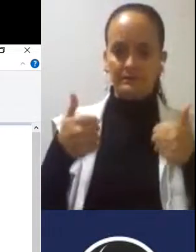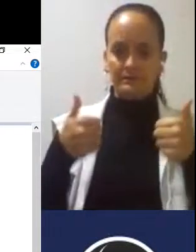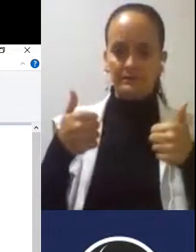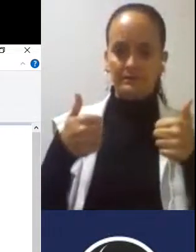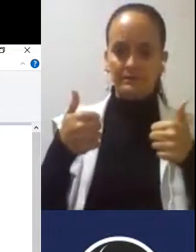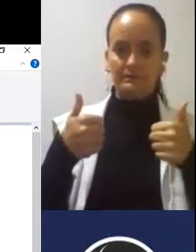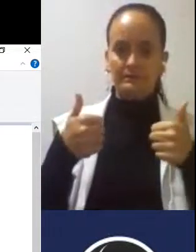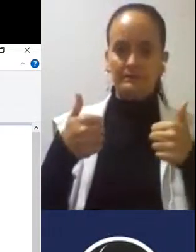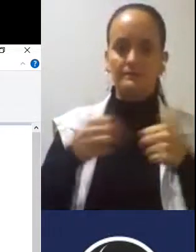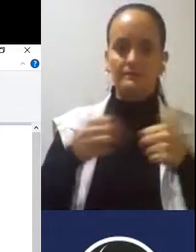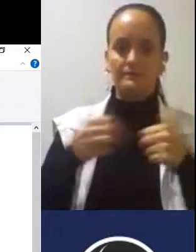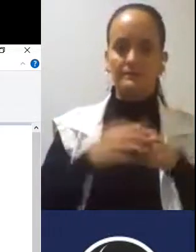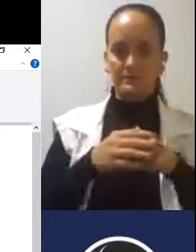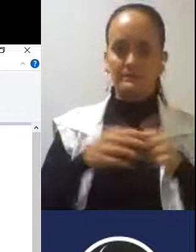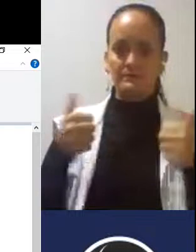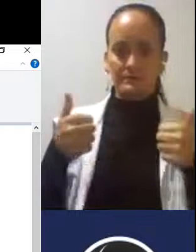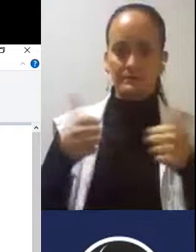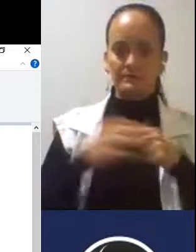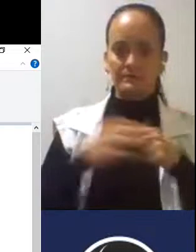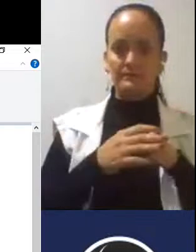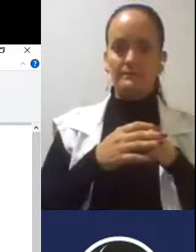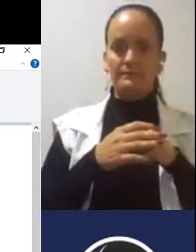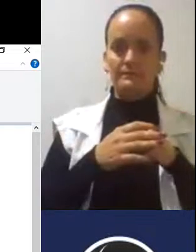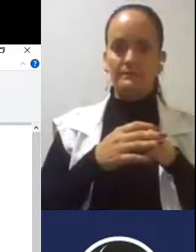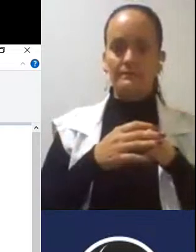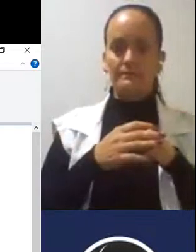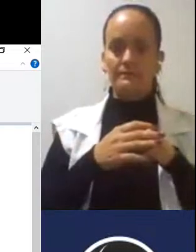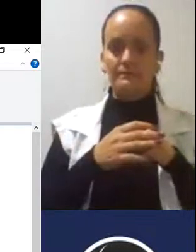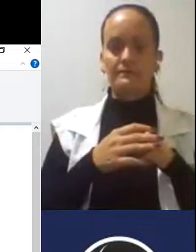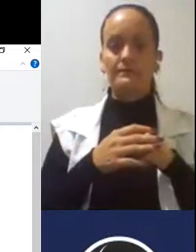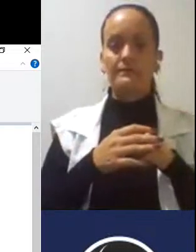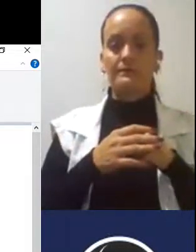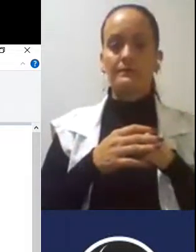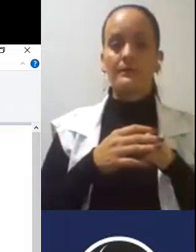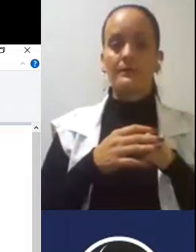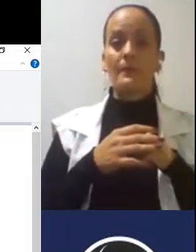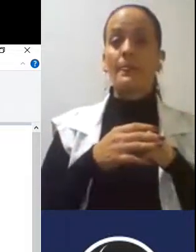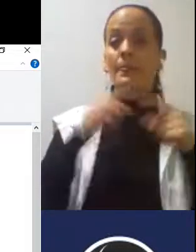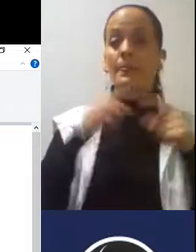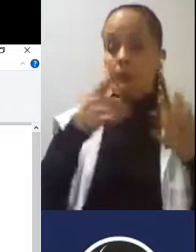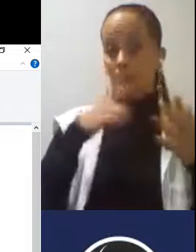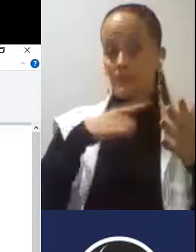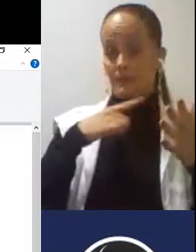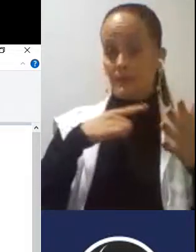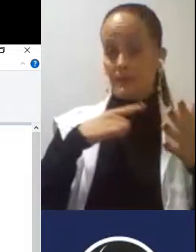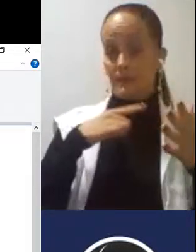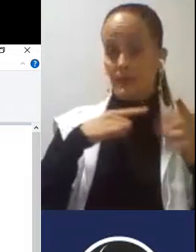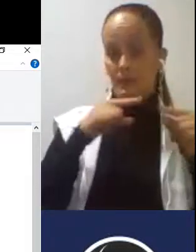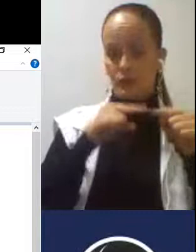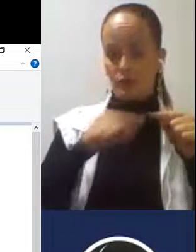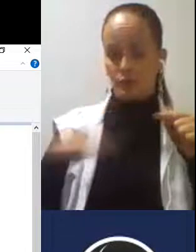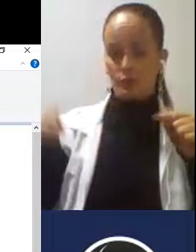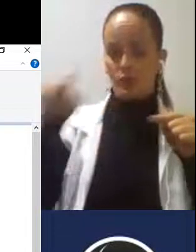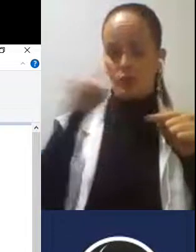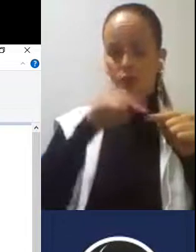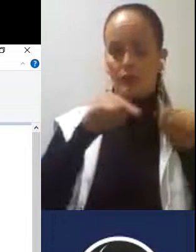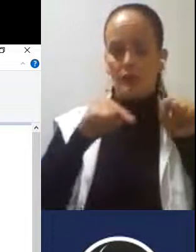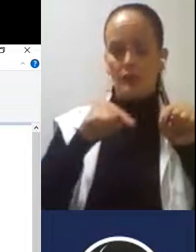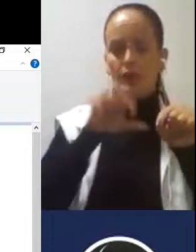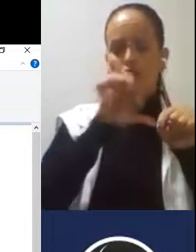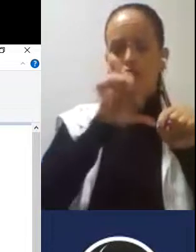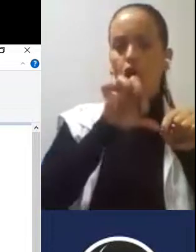Tá tudo certo? Ah, beleza. Então, a gente tem um circuito elétrico aqui. Esse valor de 9 volts aqui, pelo que a gente